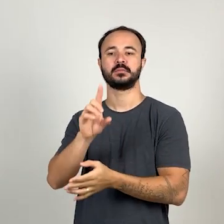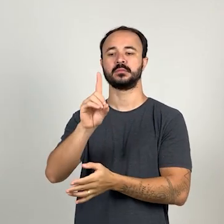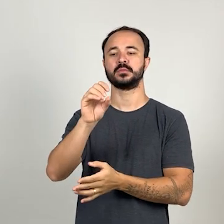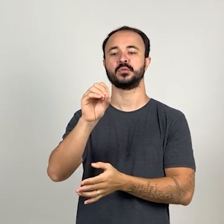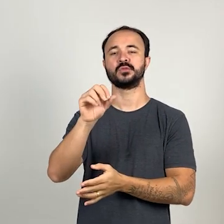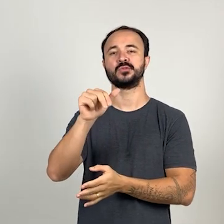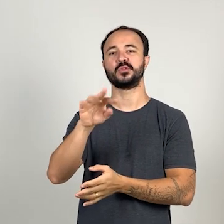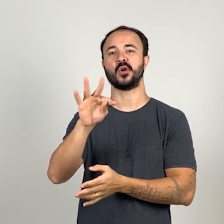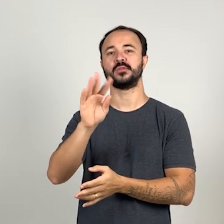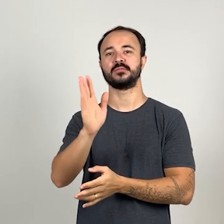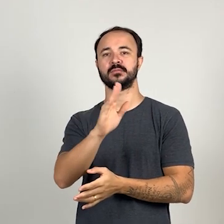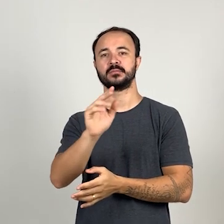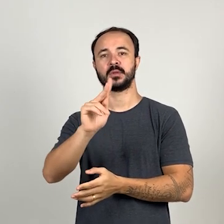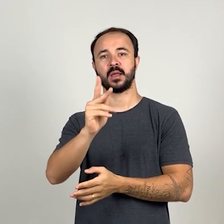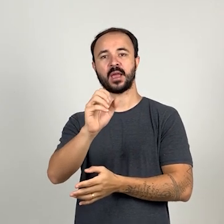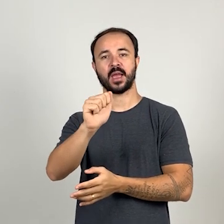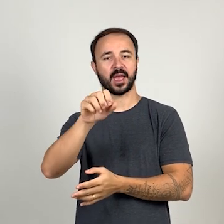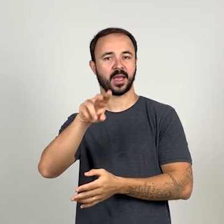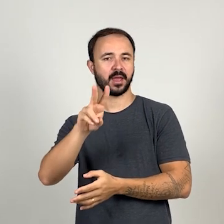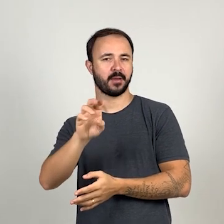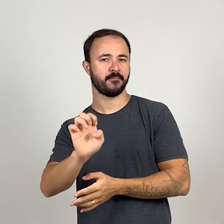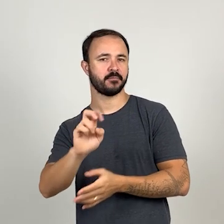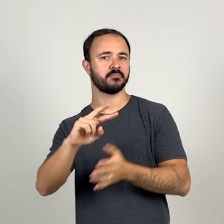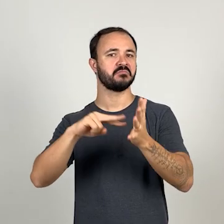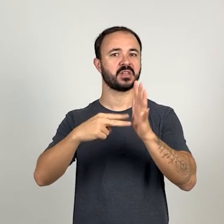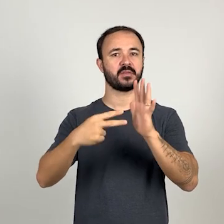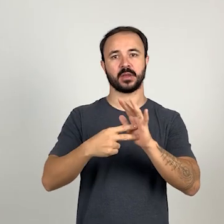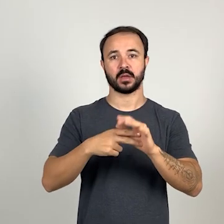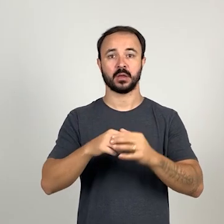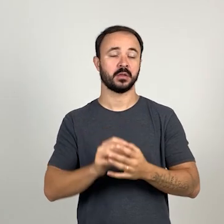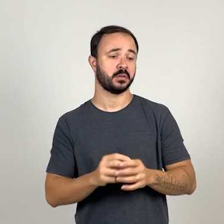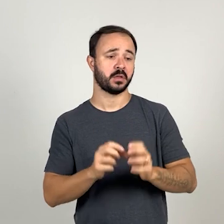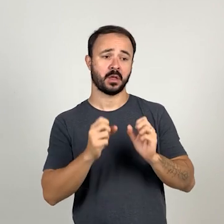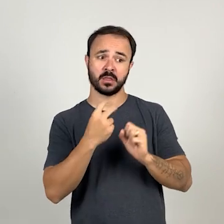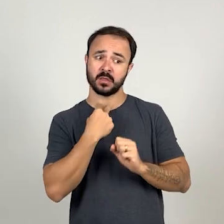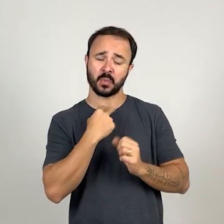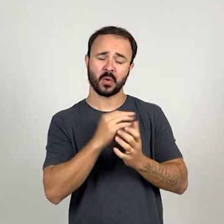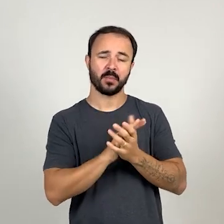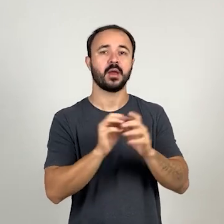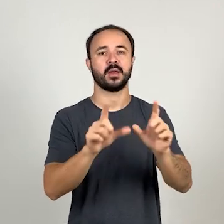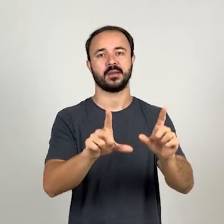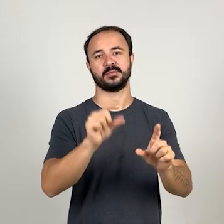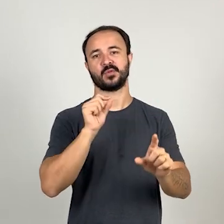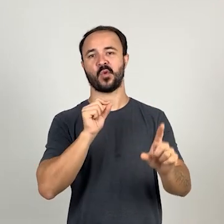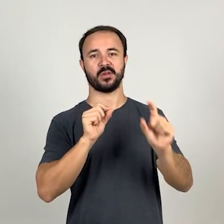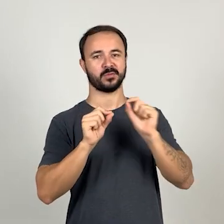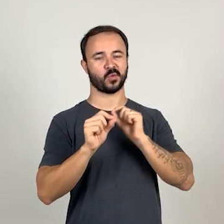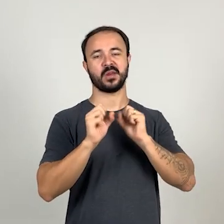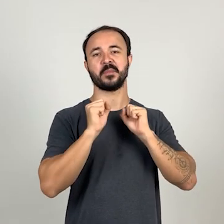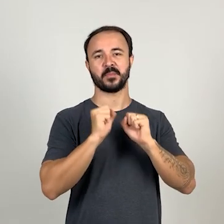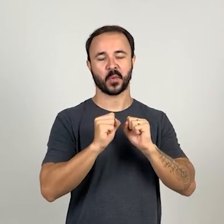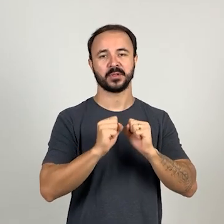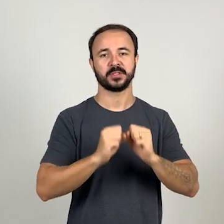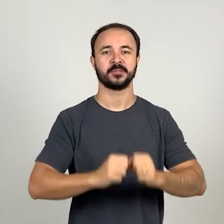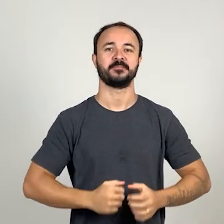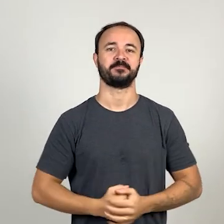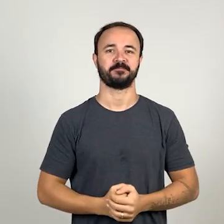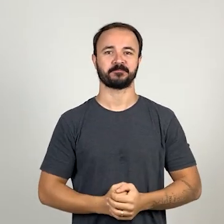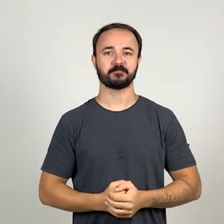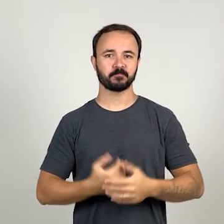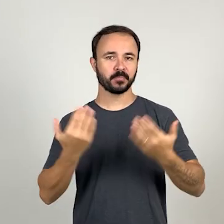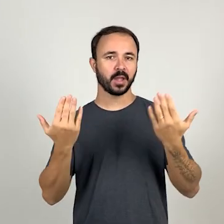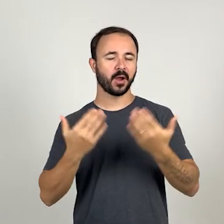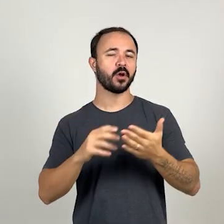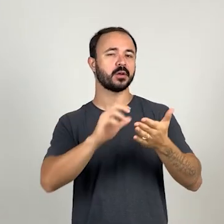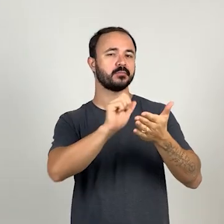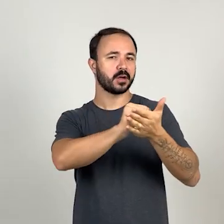diferença do mustn't com o don't have to. Uma coisa que eu não tenho que fazer. Activity. Vamos fazer uma